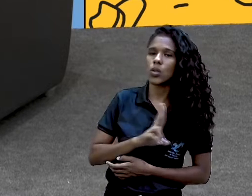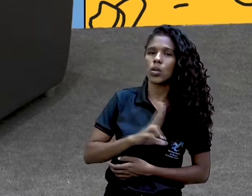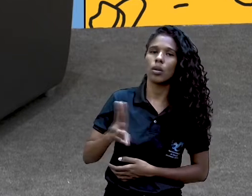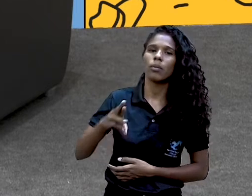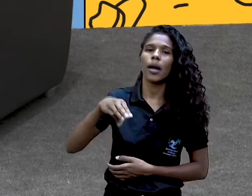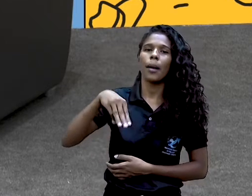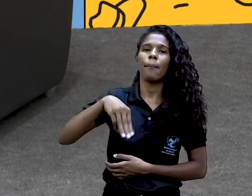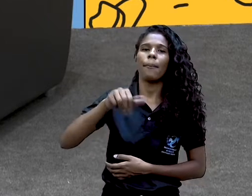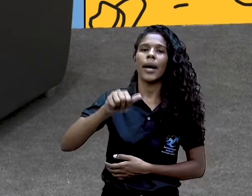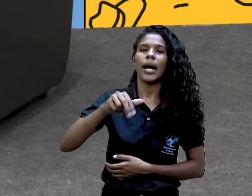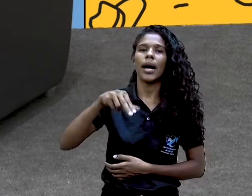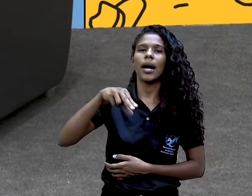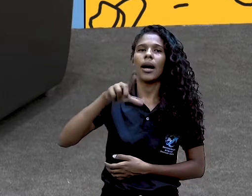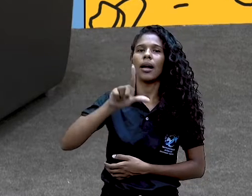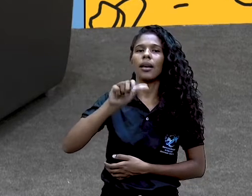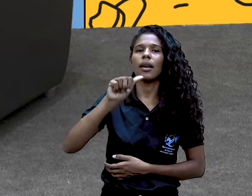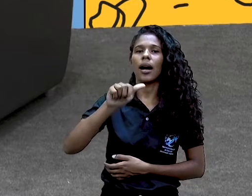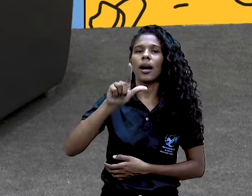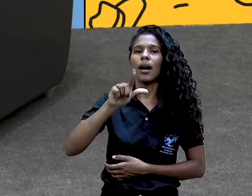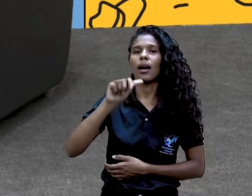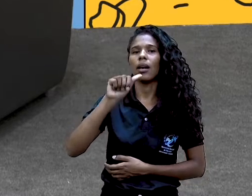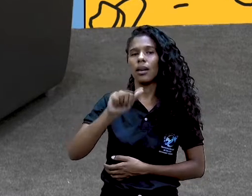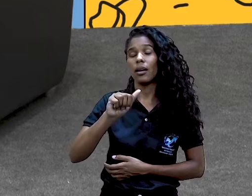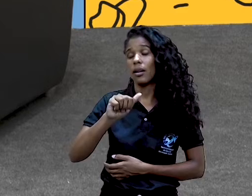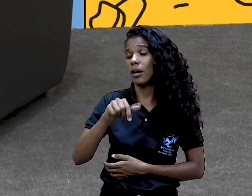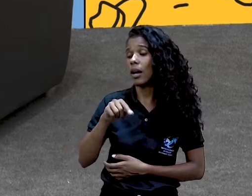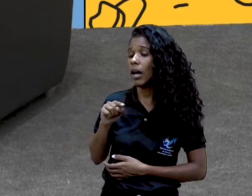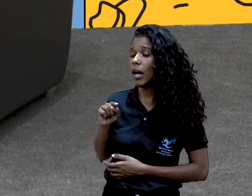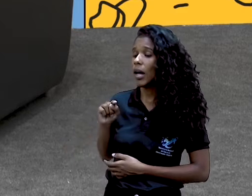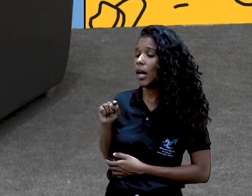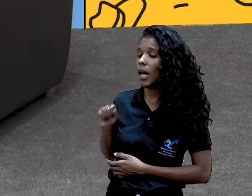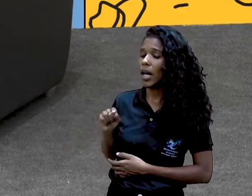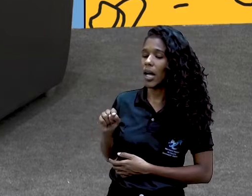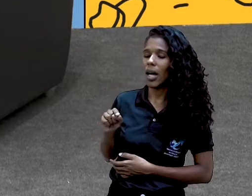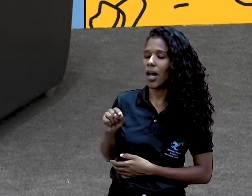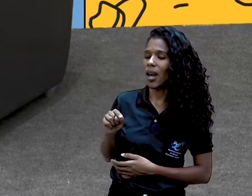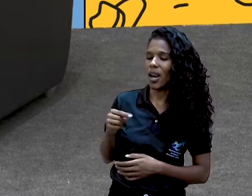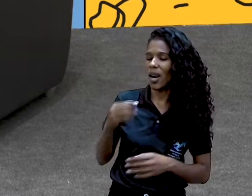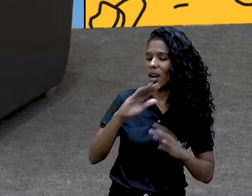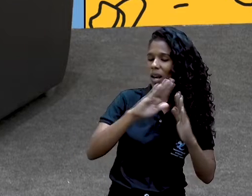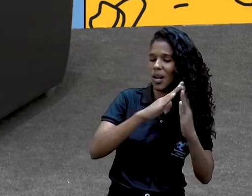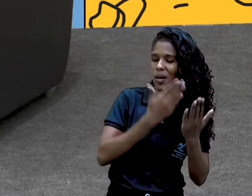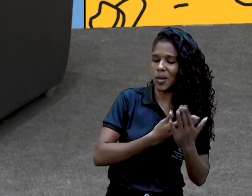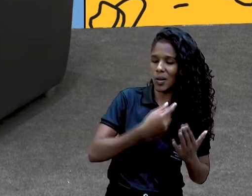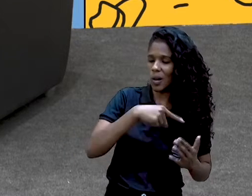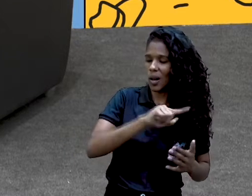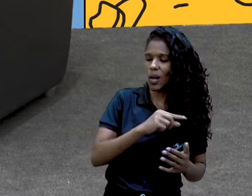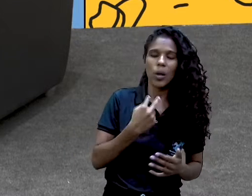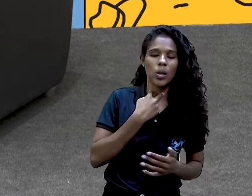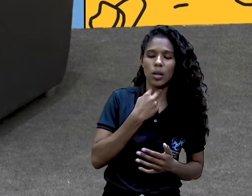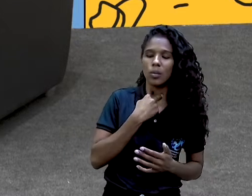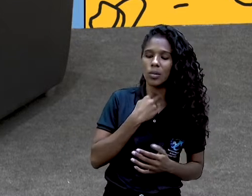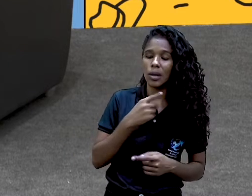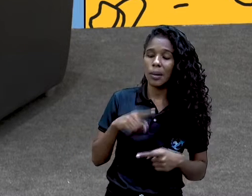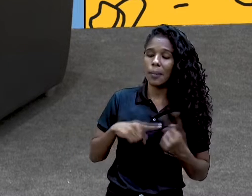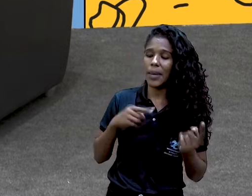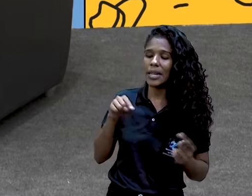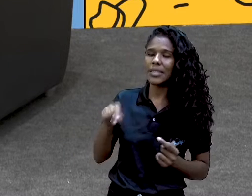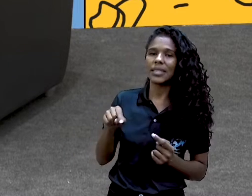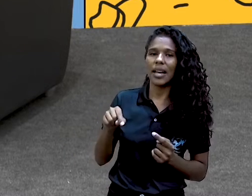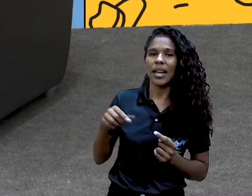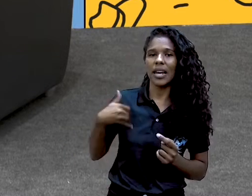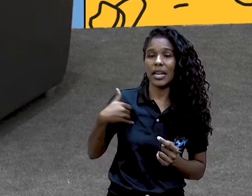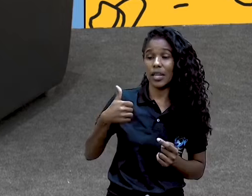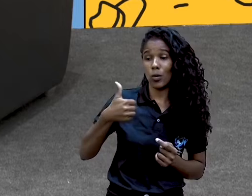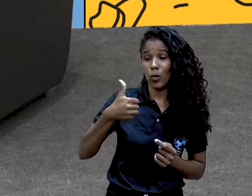mesmo sendo uma criança, ela lutou. Ela desejou que outras meninas, assim como ela, tivessem a chance de frequentar